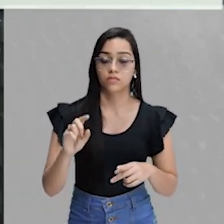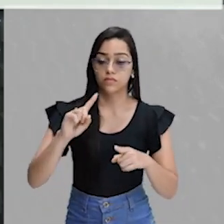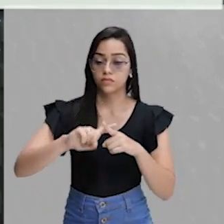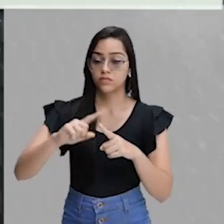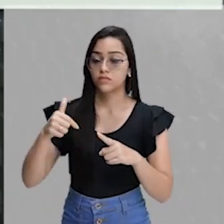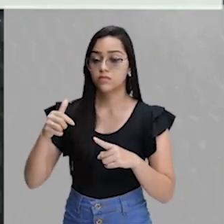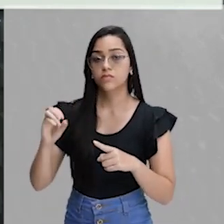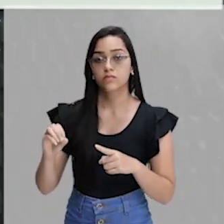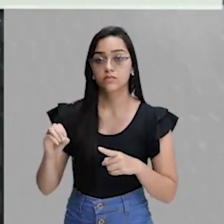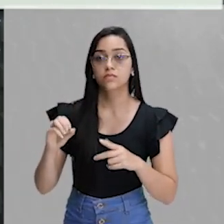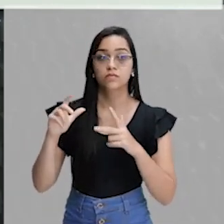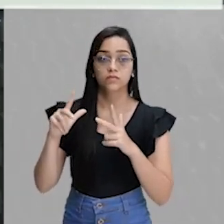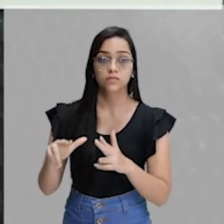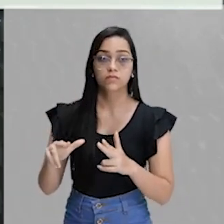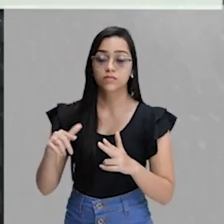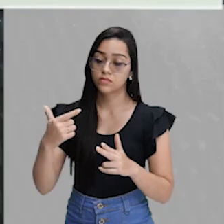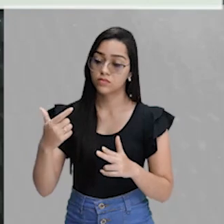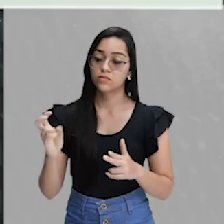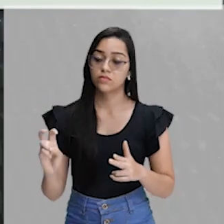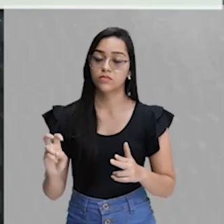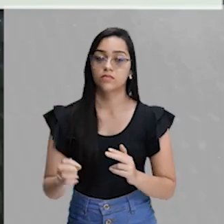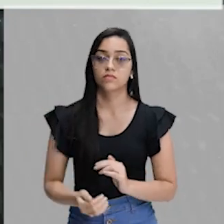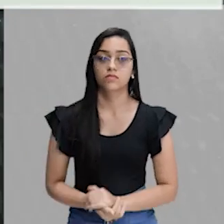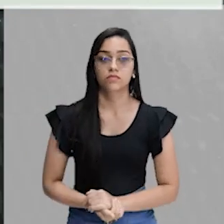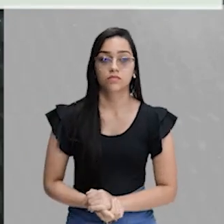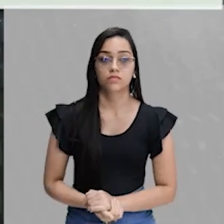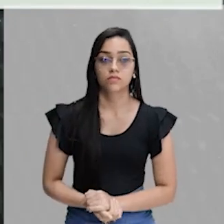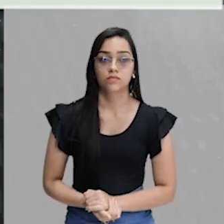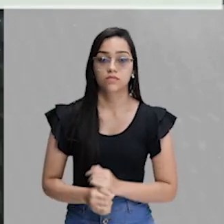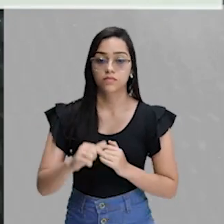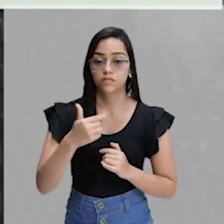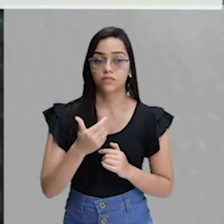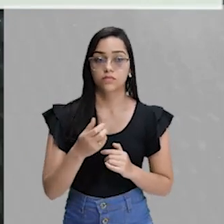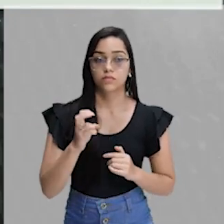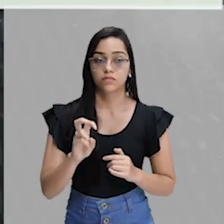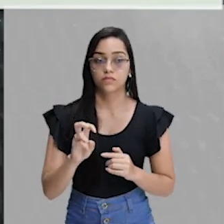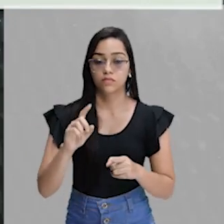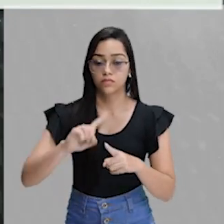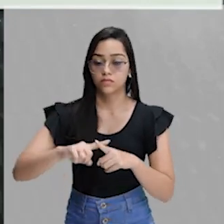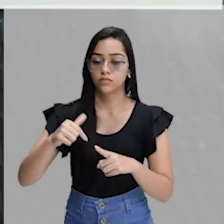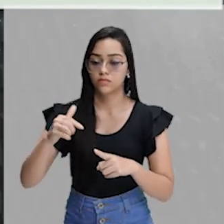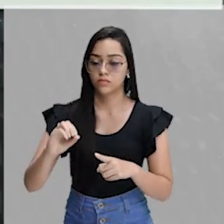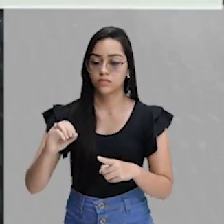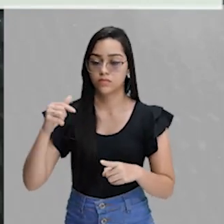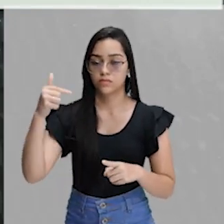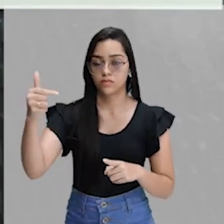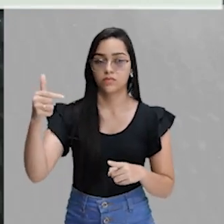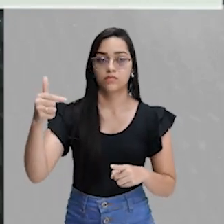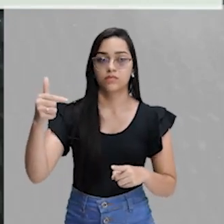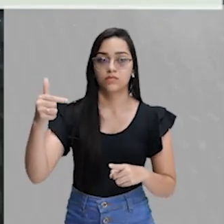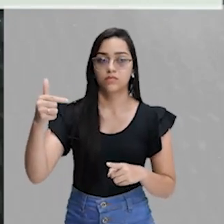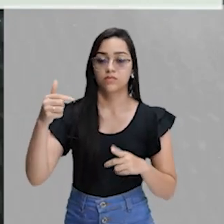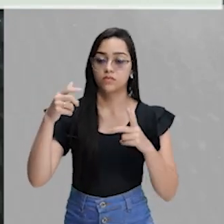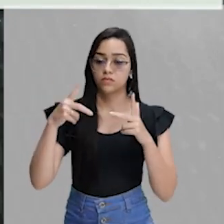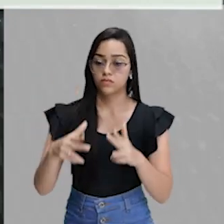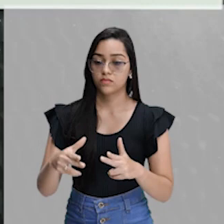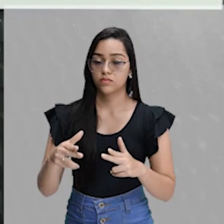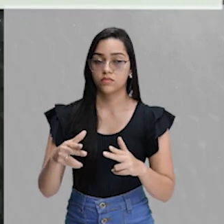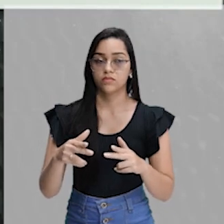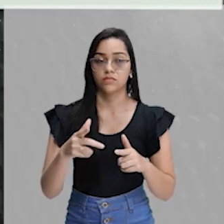multiplicado por 10 é 25. Fica 25, 10 ao quadrado,